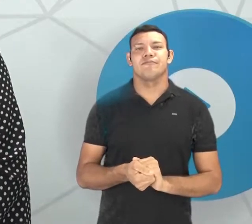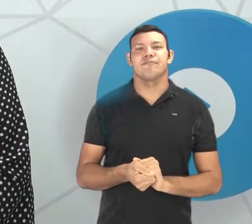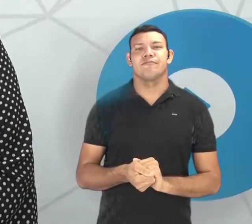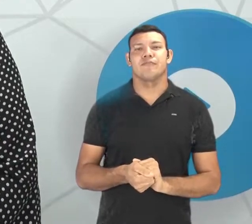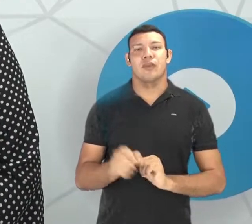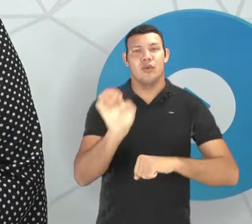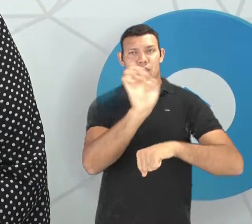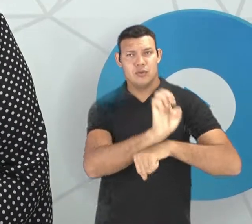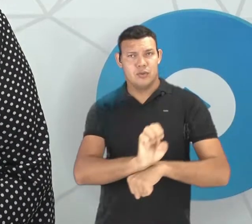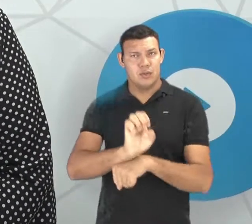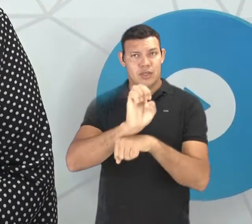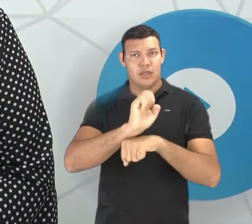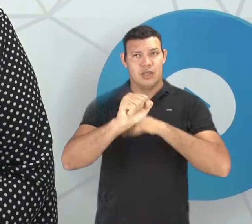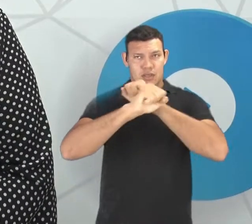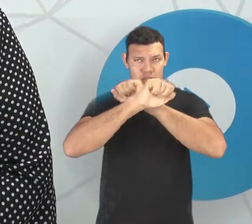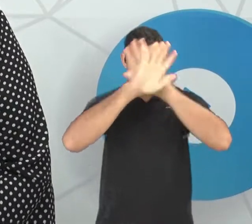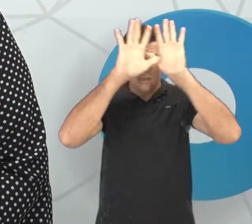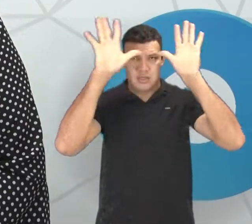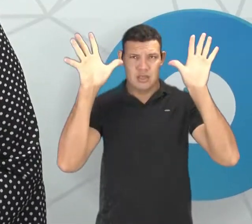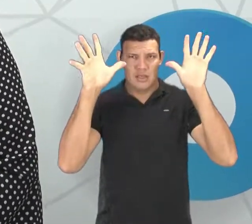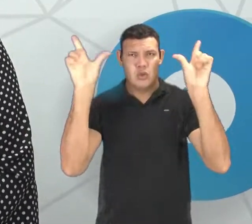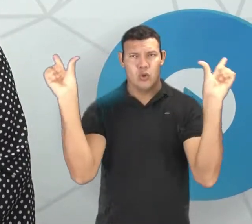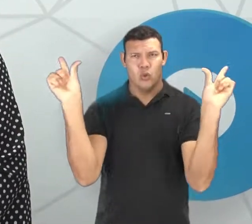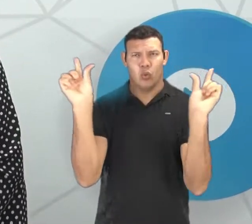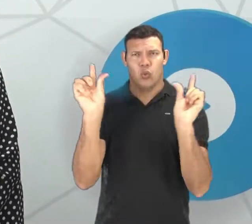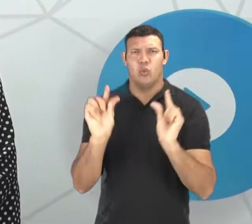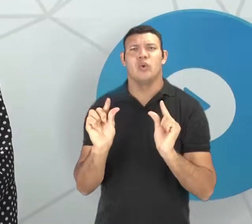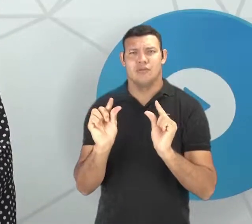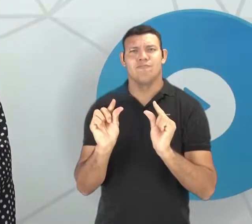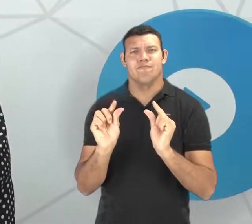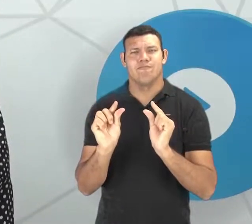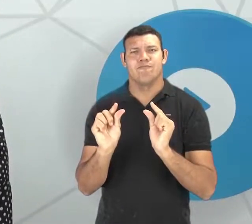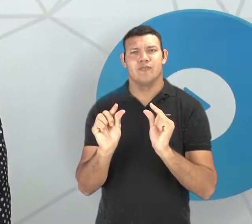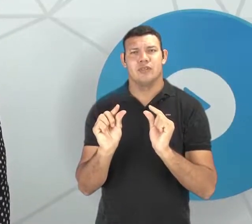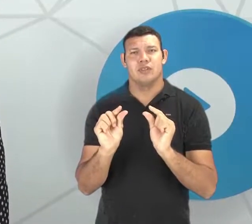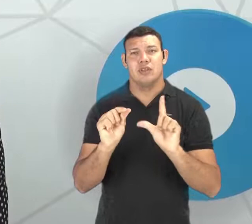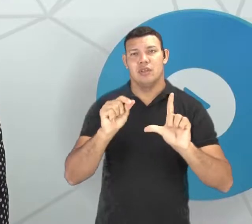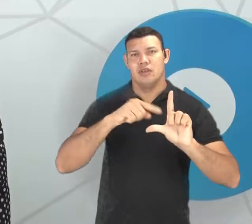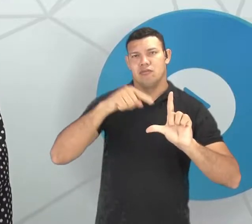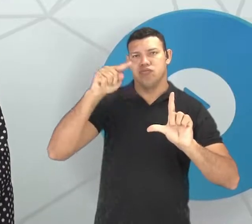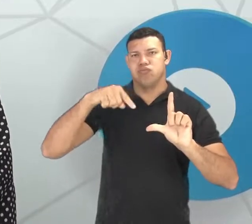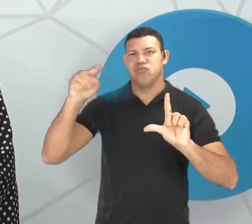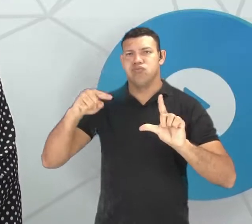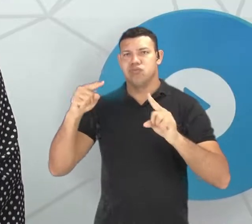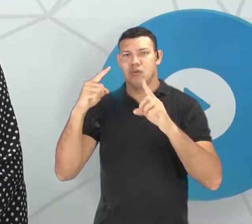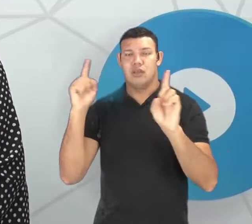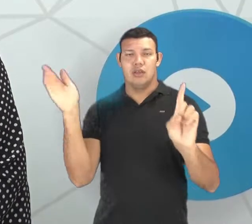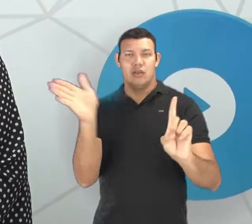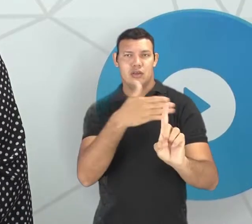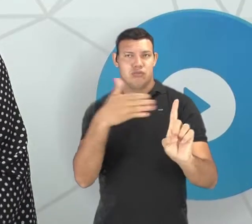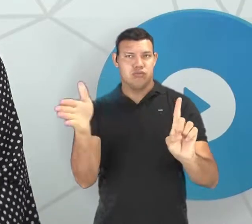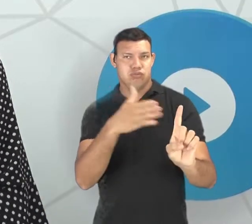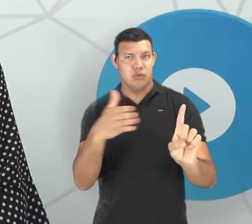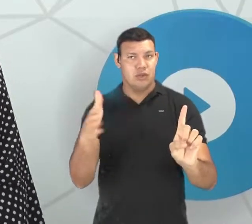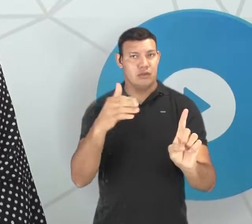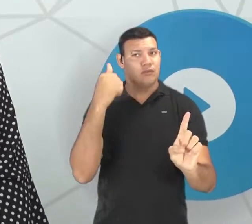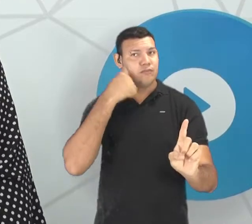poderá esse o Estado do Acre, alcançar uma redução significativa dos seus índices de violência do